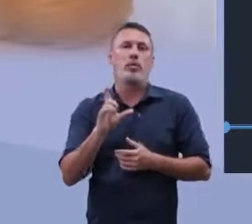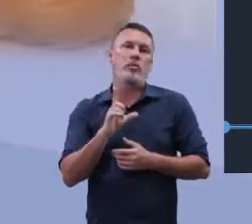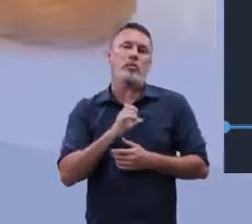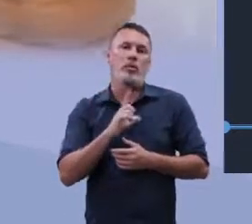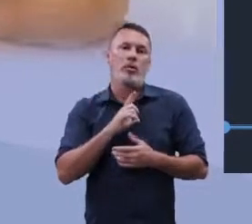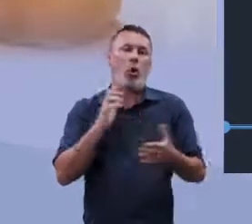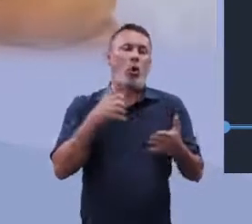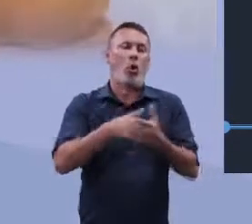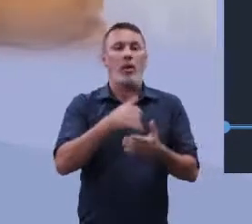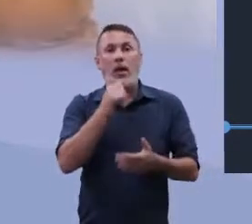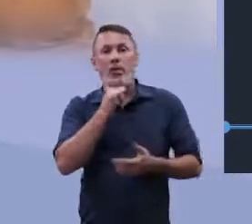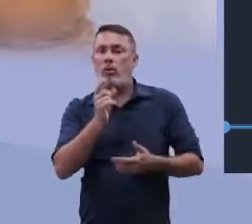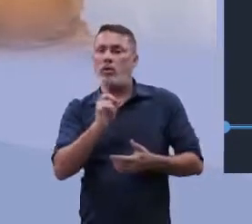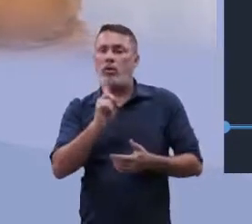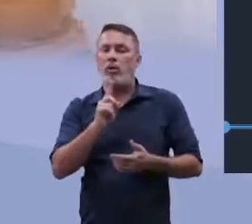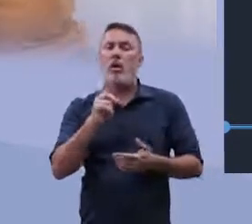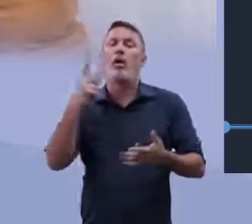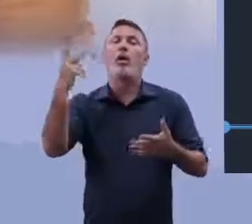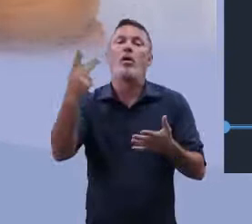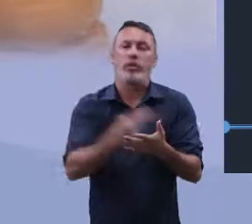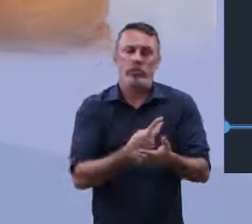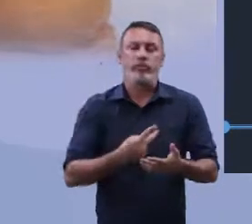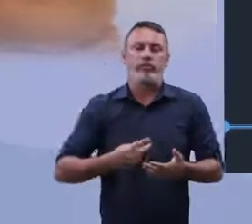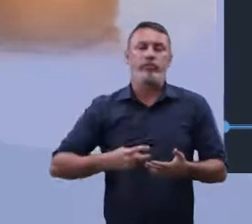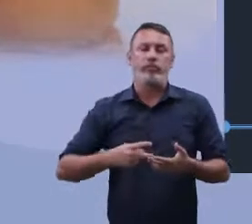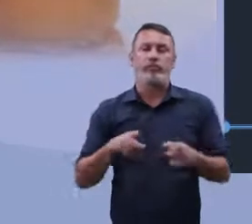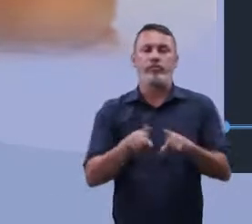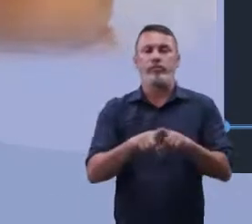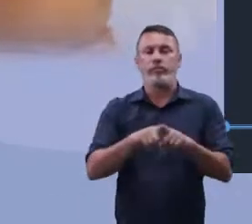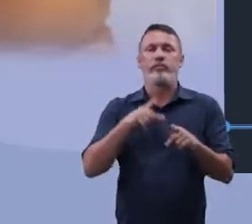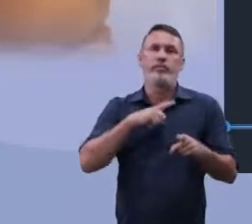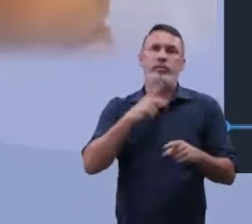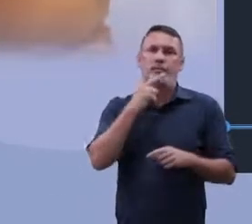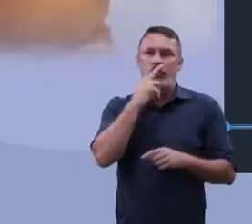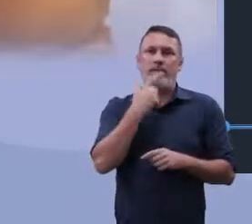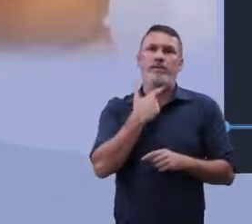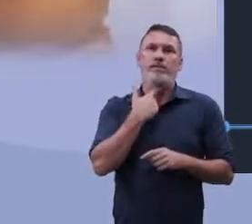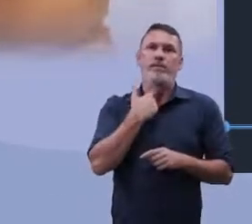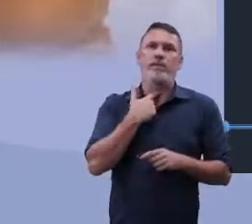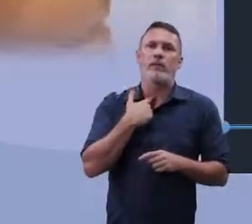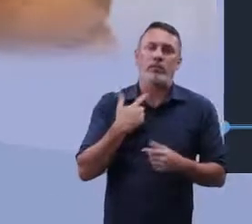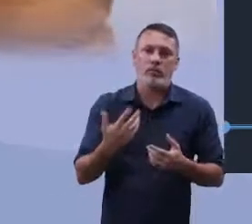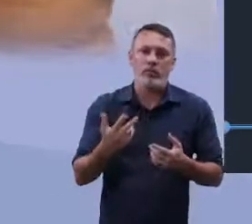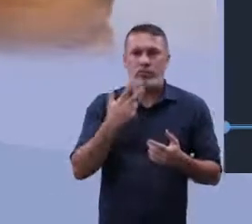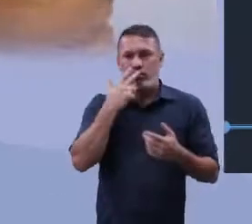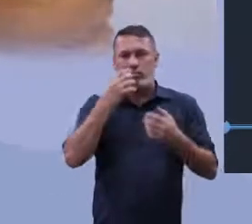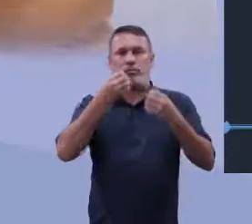é simplesmente o não comprar, mas as consequências que podem trazer por esse